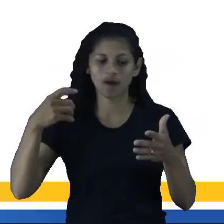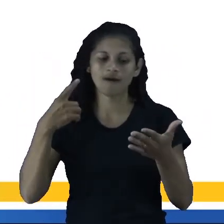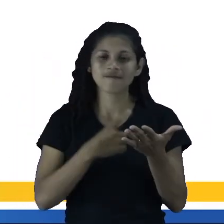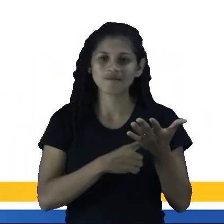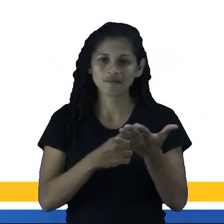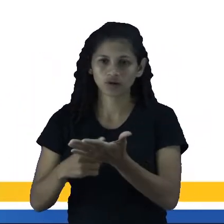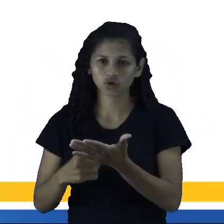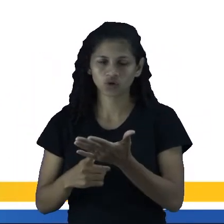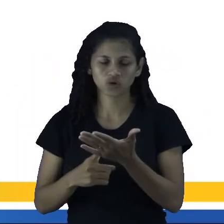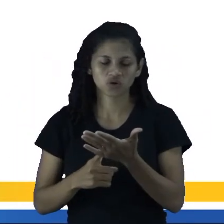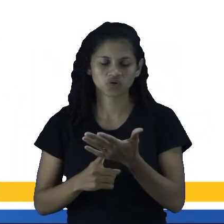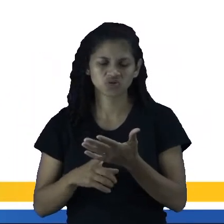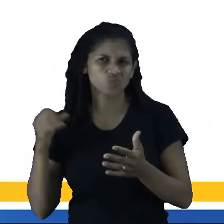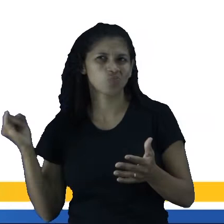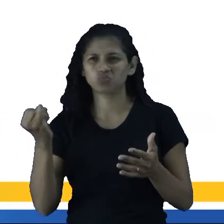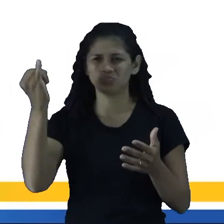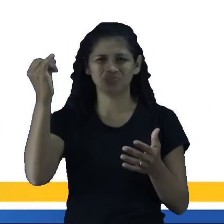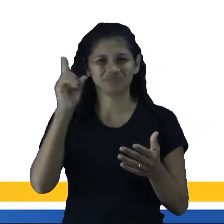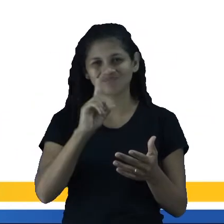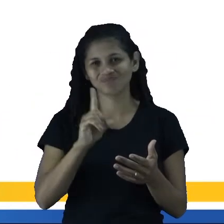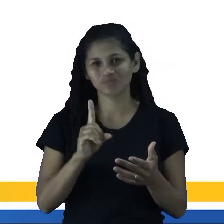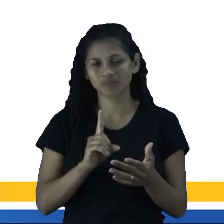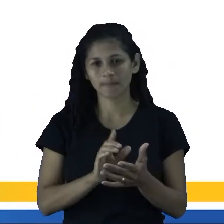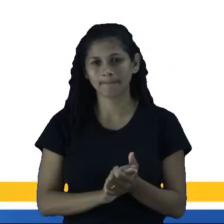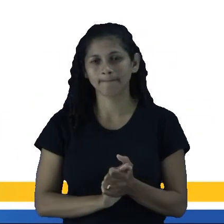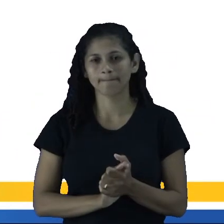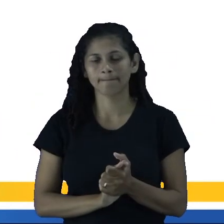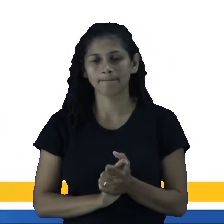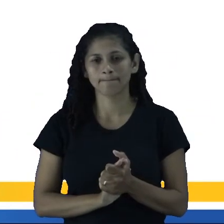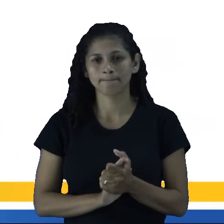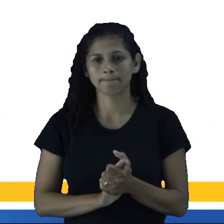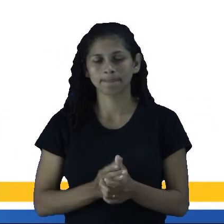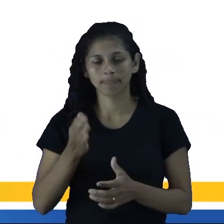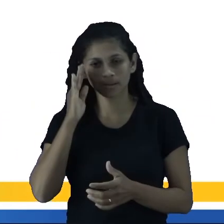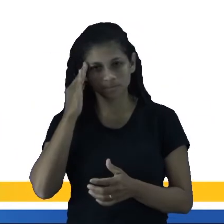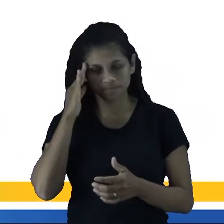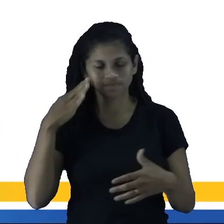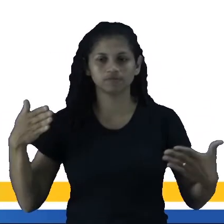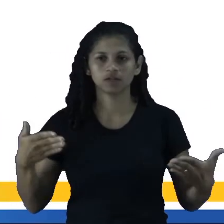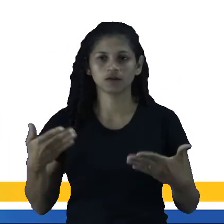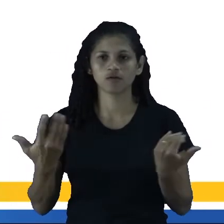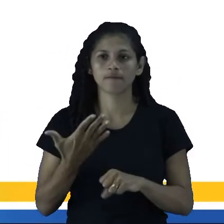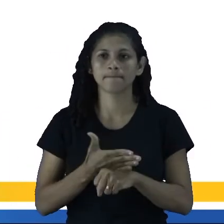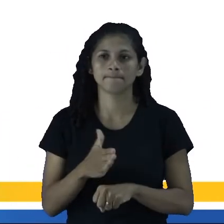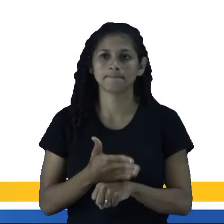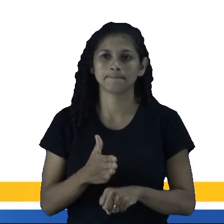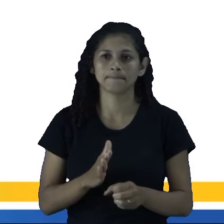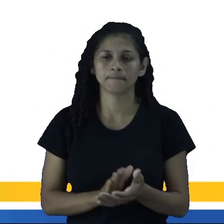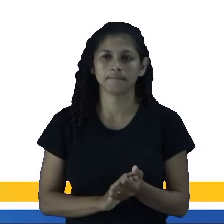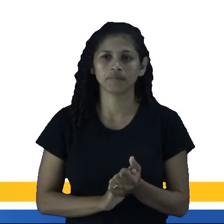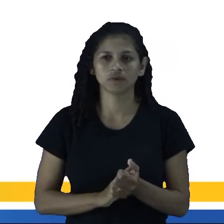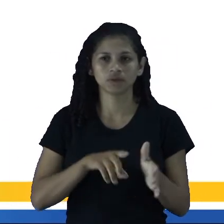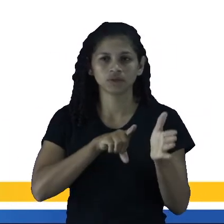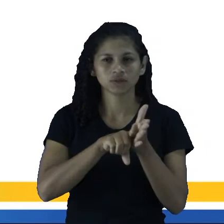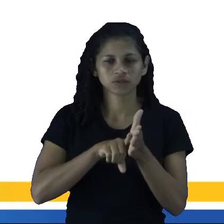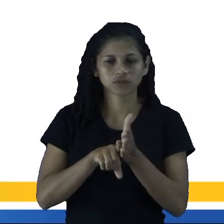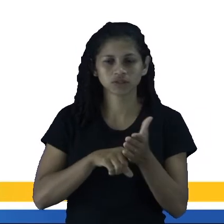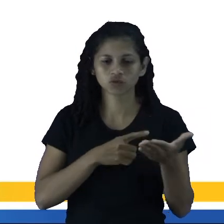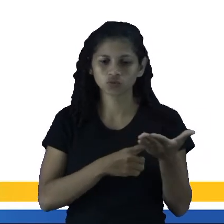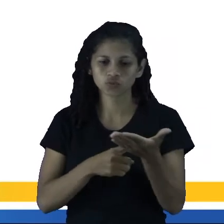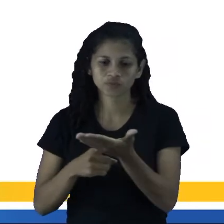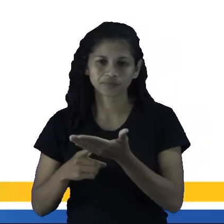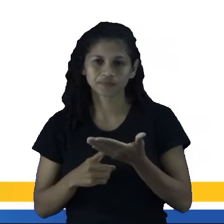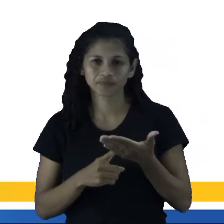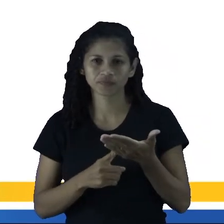combinação essa ordem não é importante, tá? Então, vamos entender isso agora na prática. Na análise combinatória,